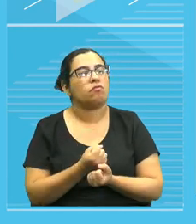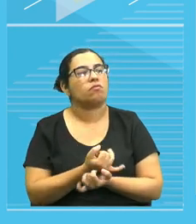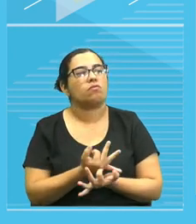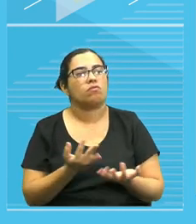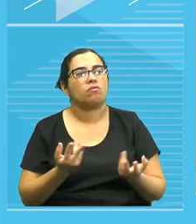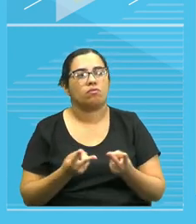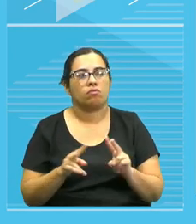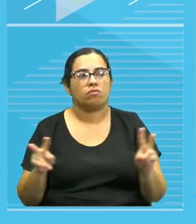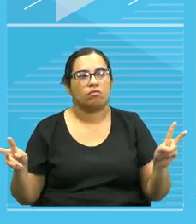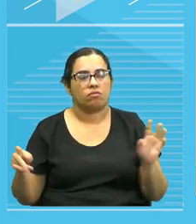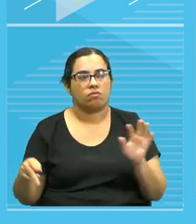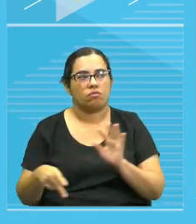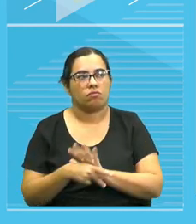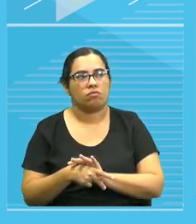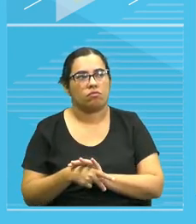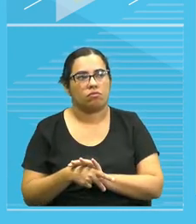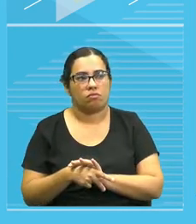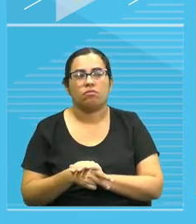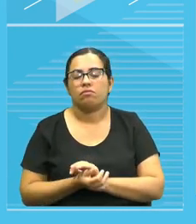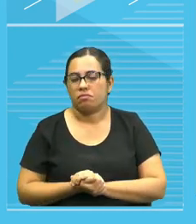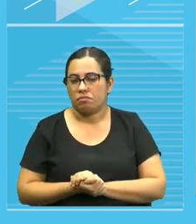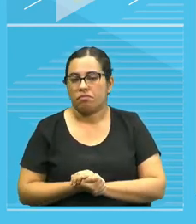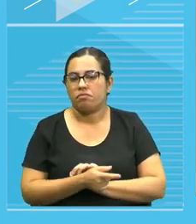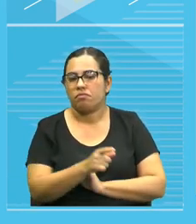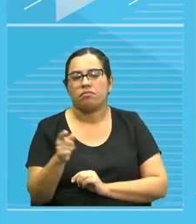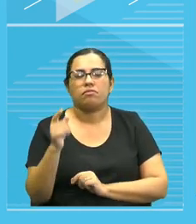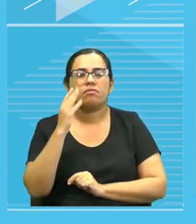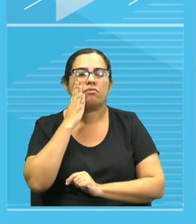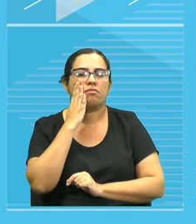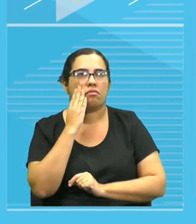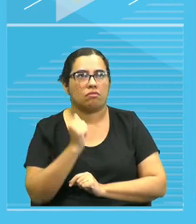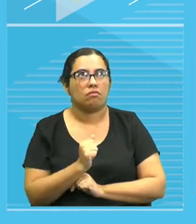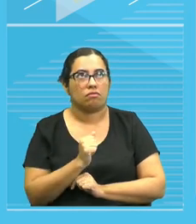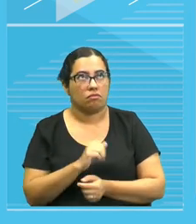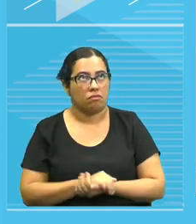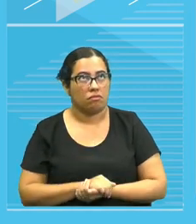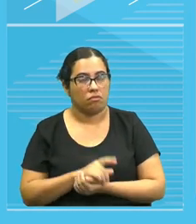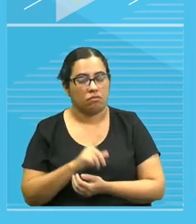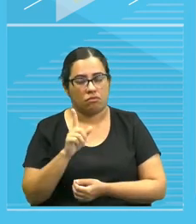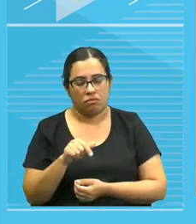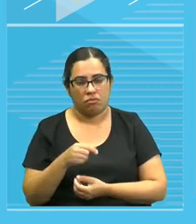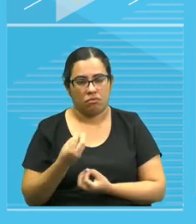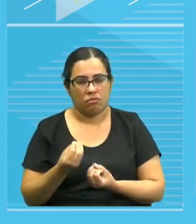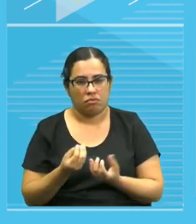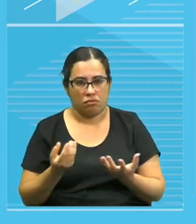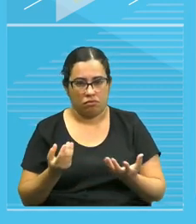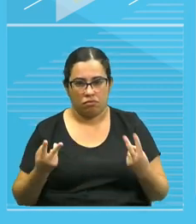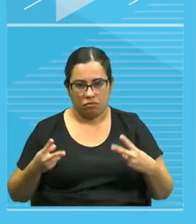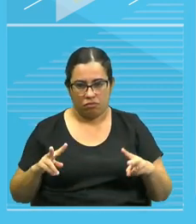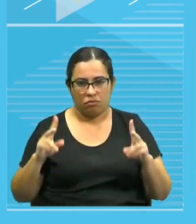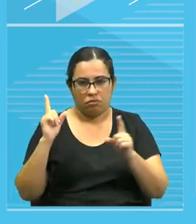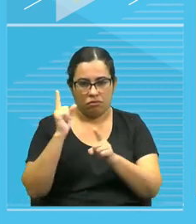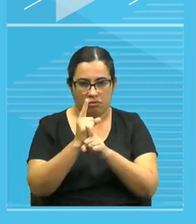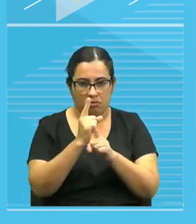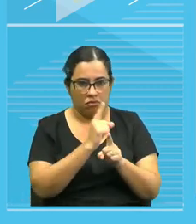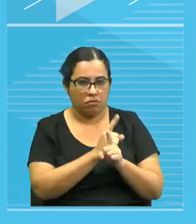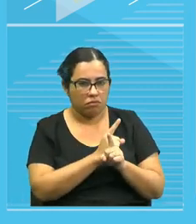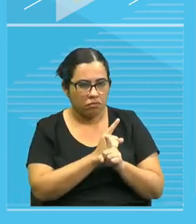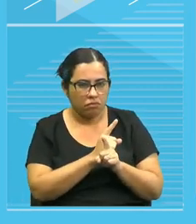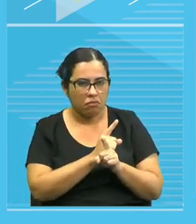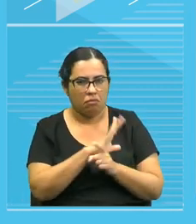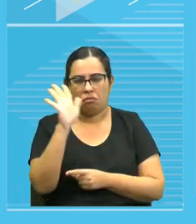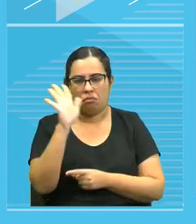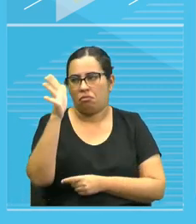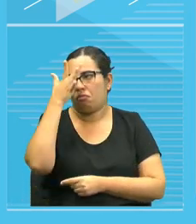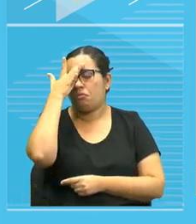286,6 como vocês sabem a entalpia esses valores que aparecem ninguém tem que